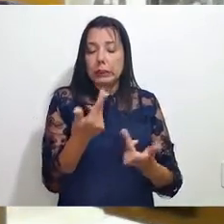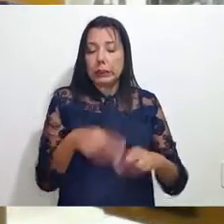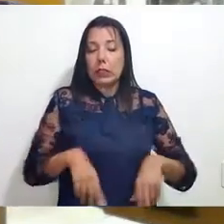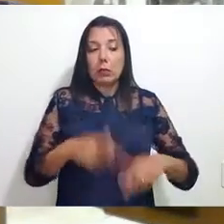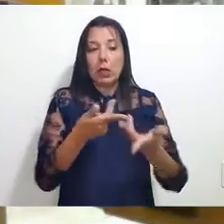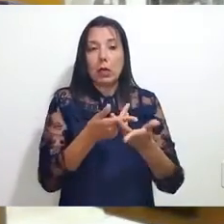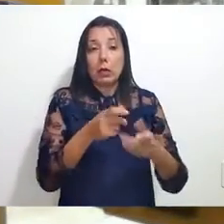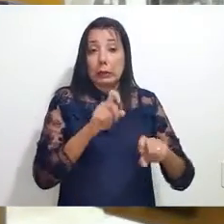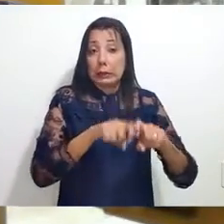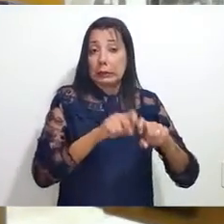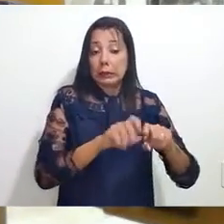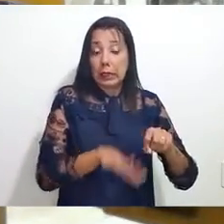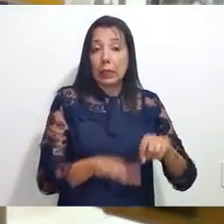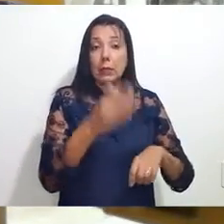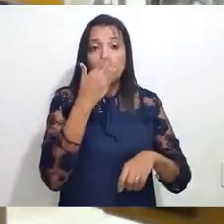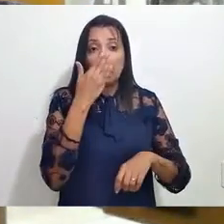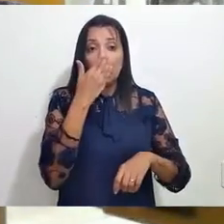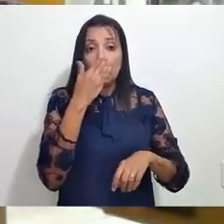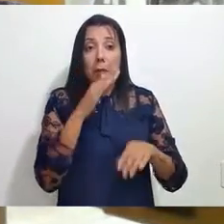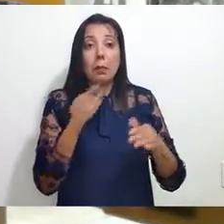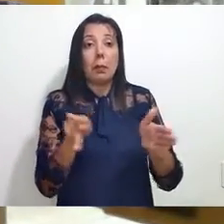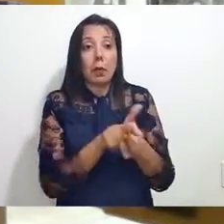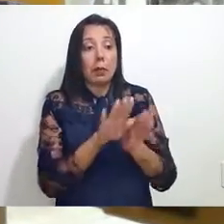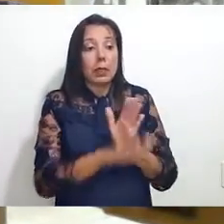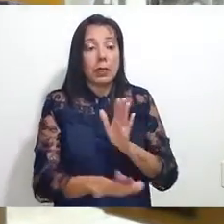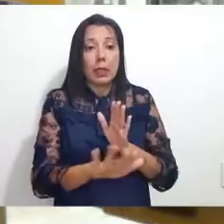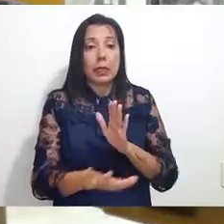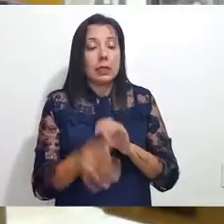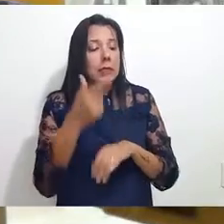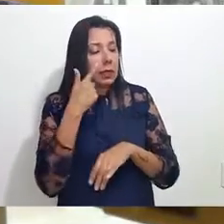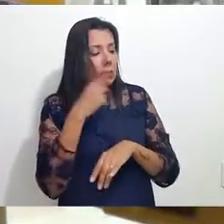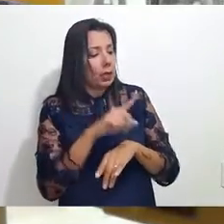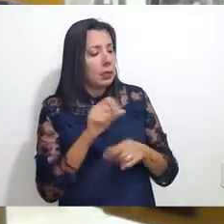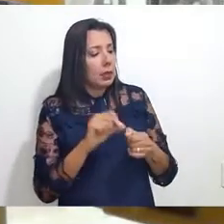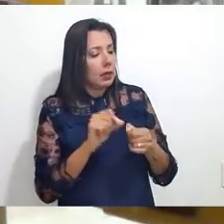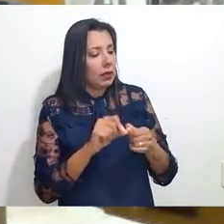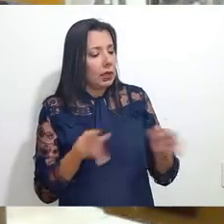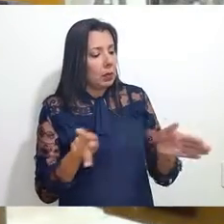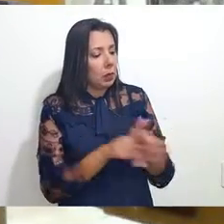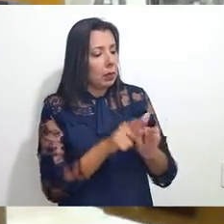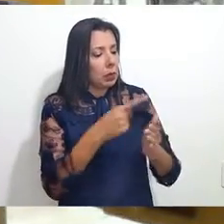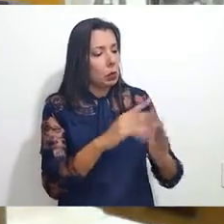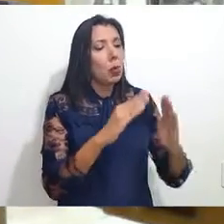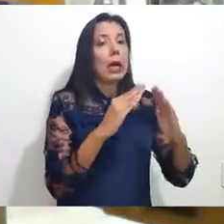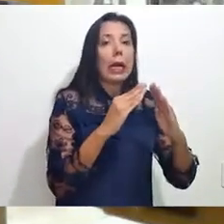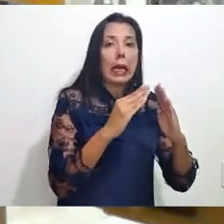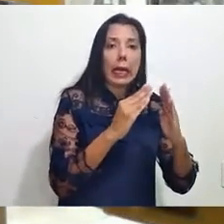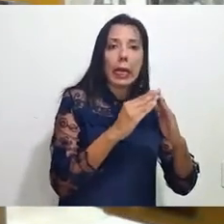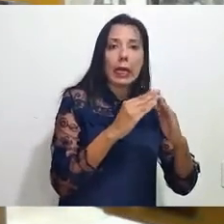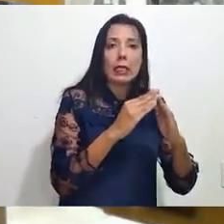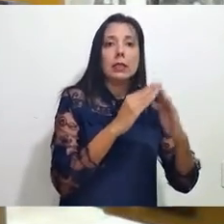seu lar, ou até mesmo por um vizinho ou por qualquer outra pessoa, quando não tem fins lucrativos. É isso.